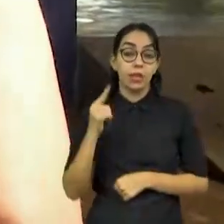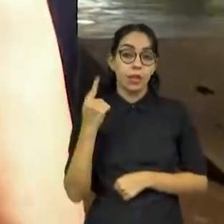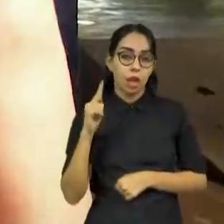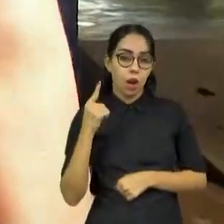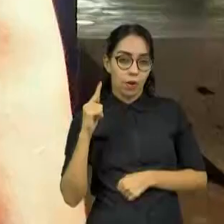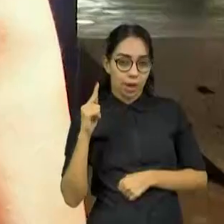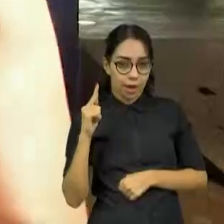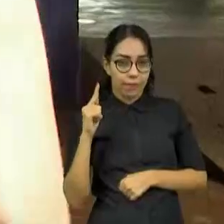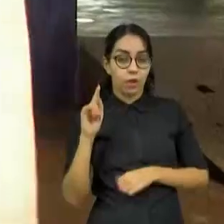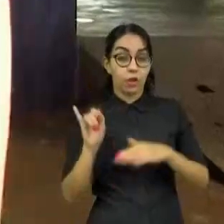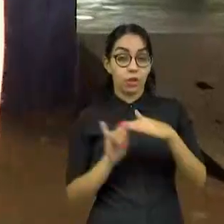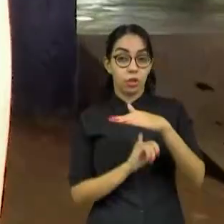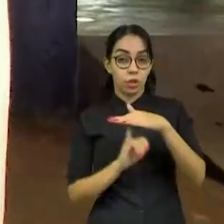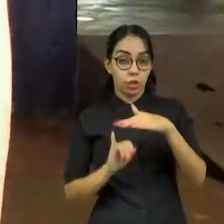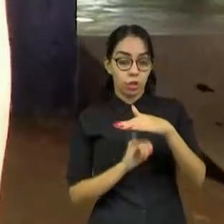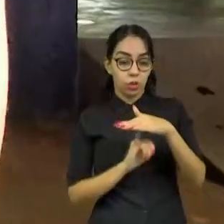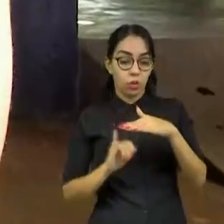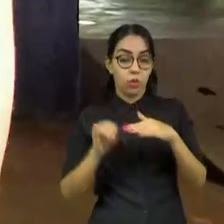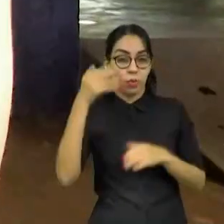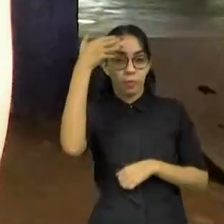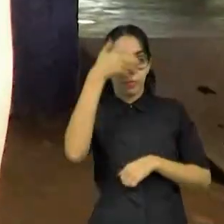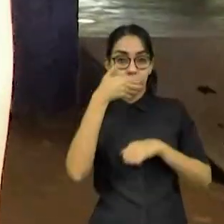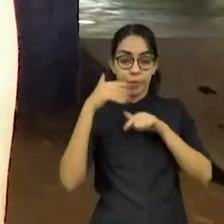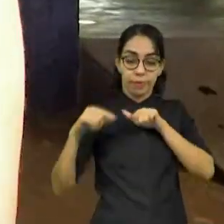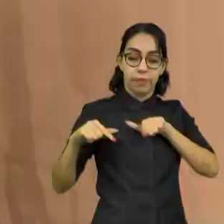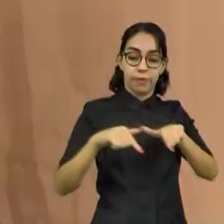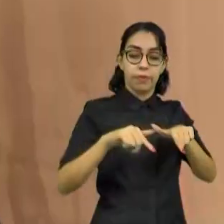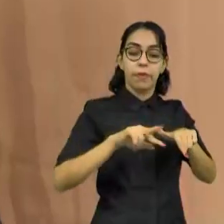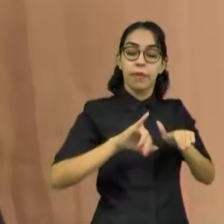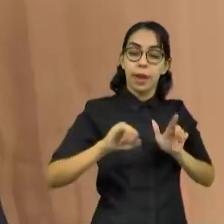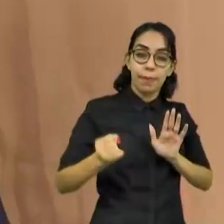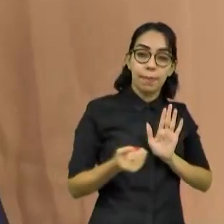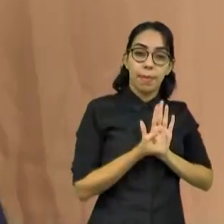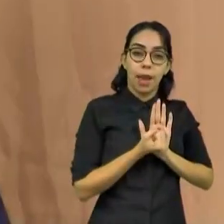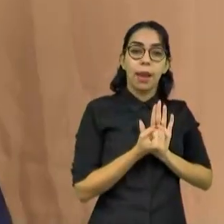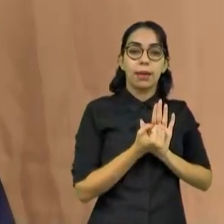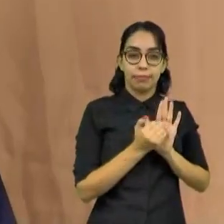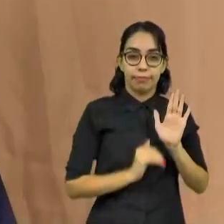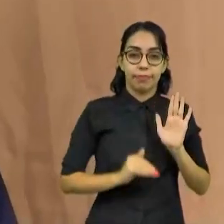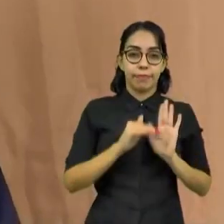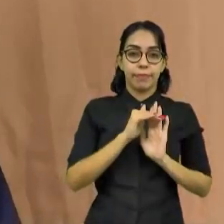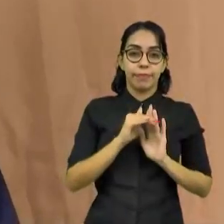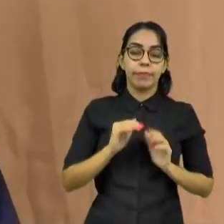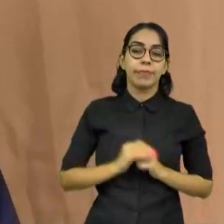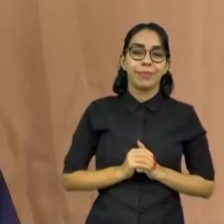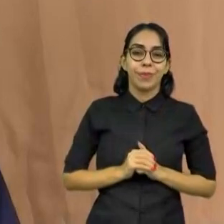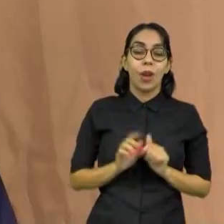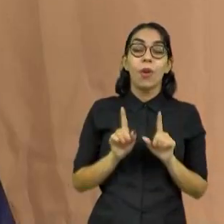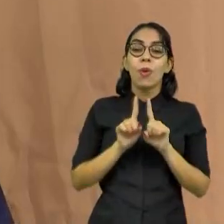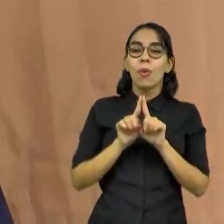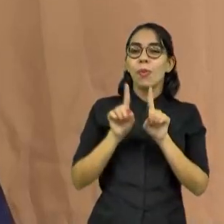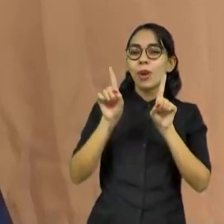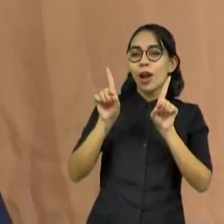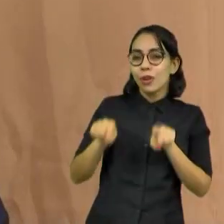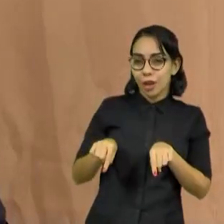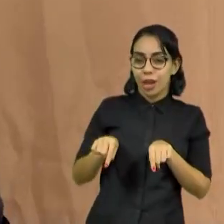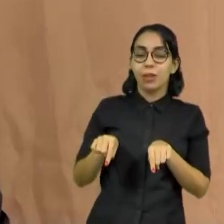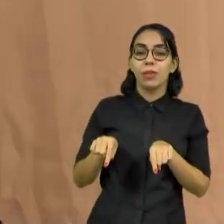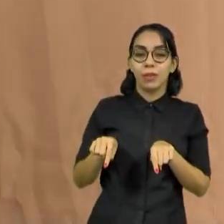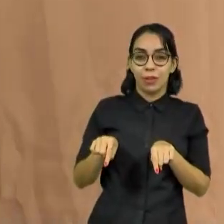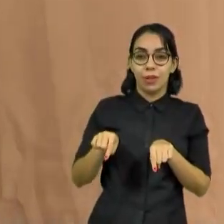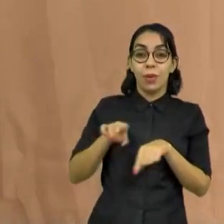ficaria mais reconhecido, né? O projeto de indicação geográfica, a gente